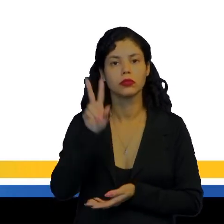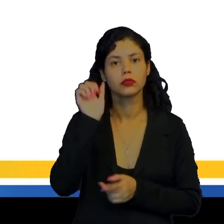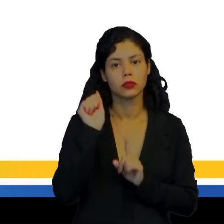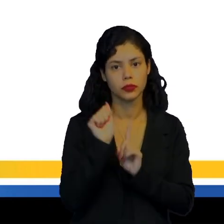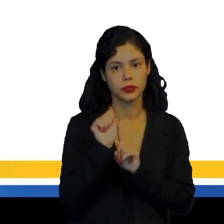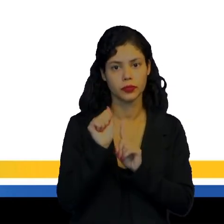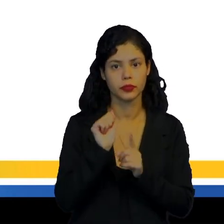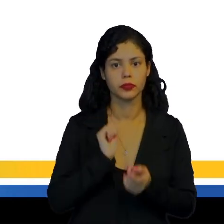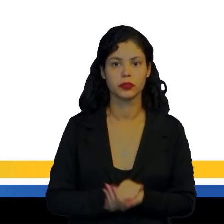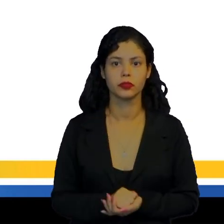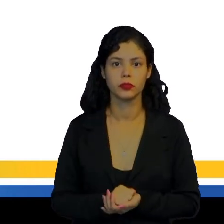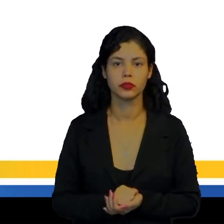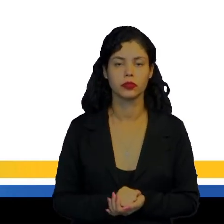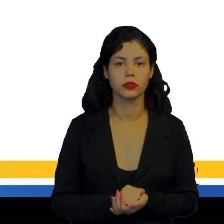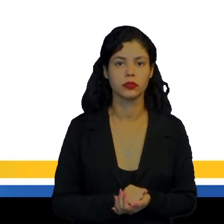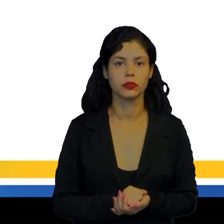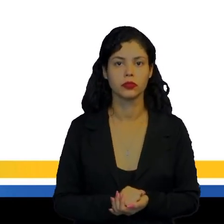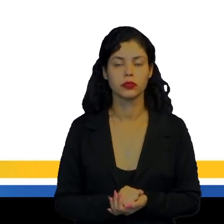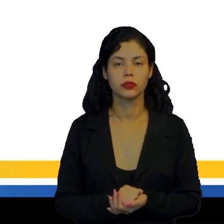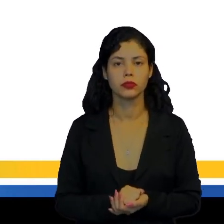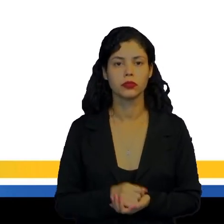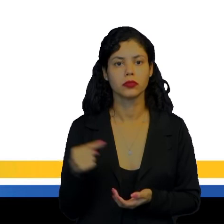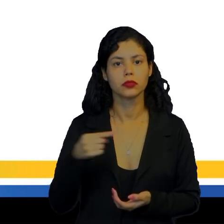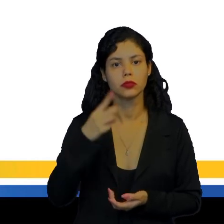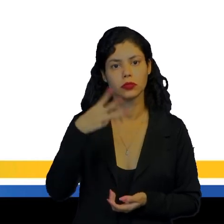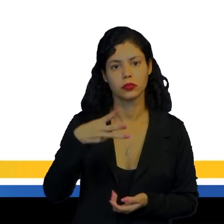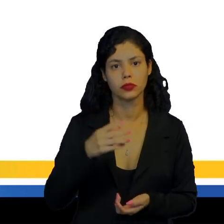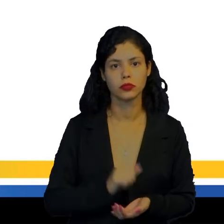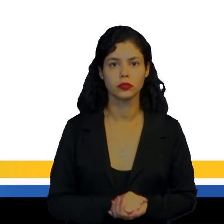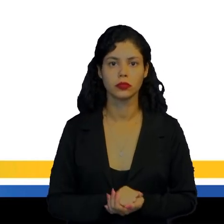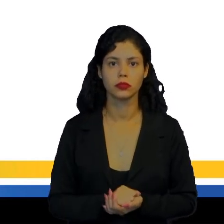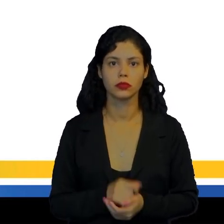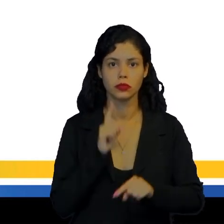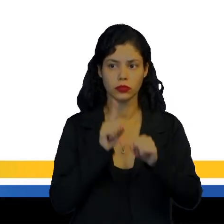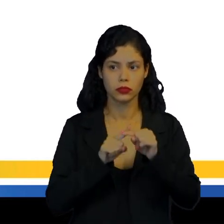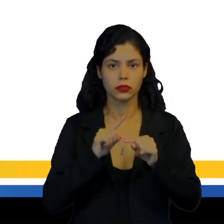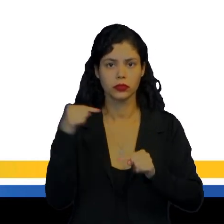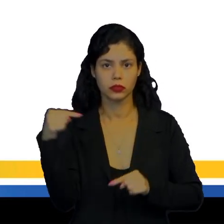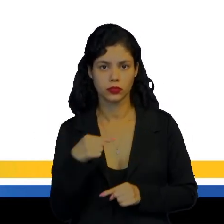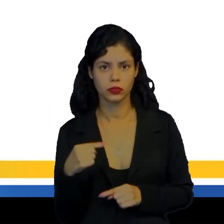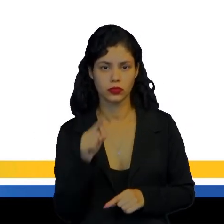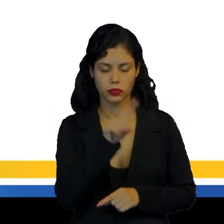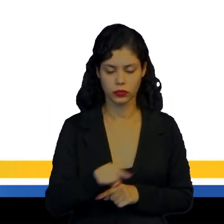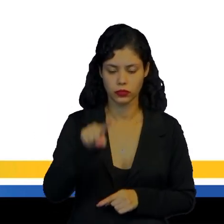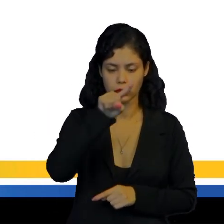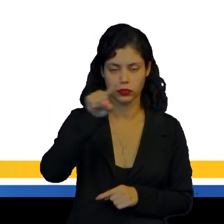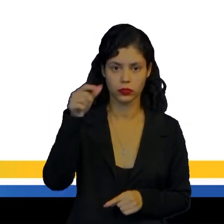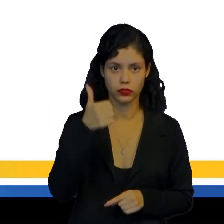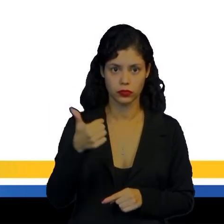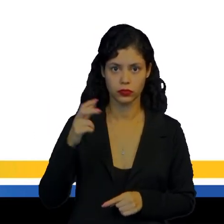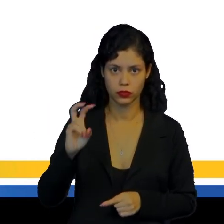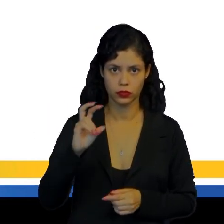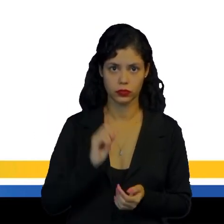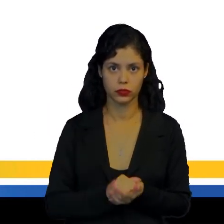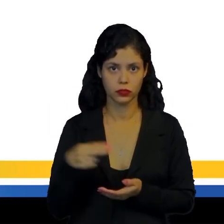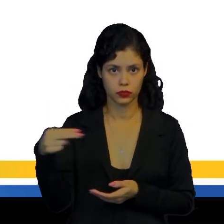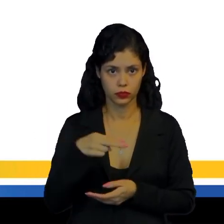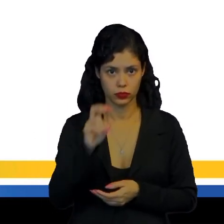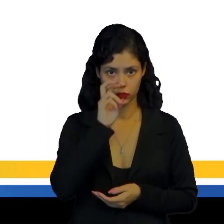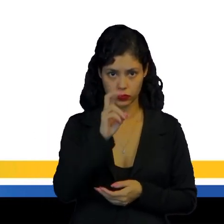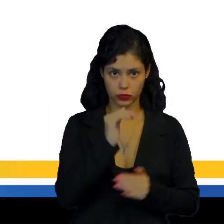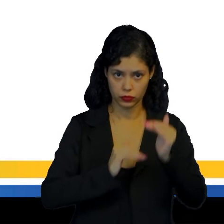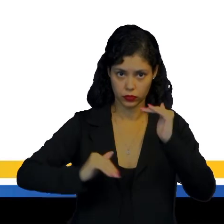a, tá? Menos 3, mais ou menos raiz quadrada de 25, que é igual a